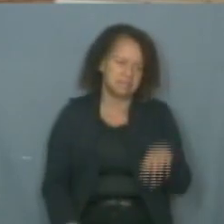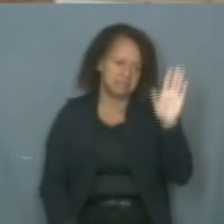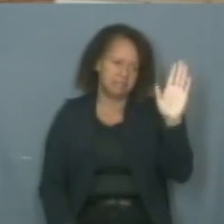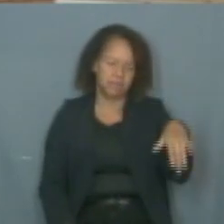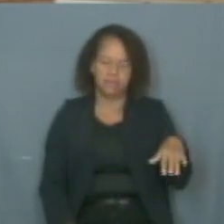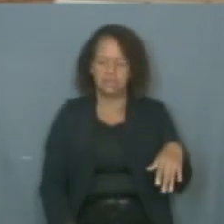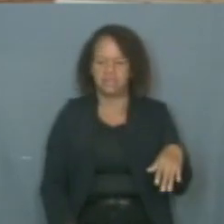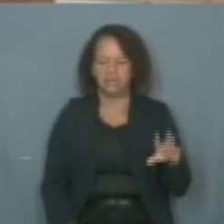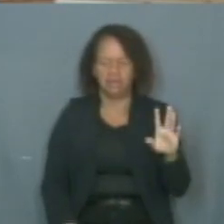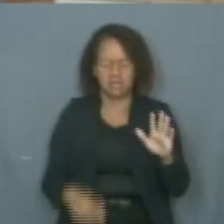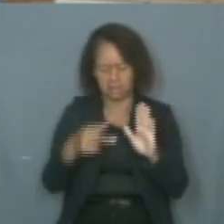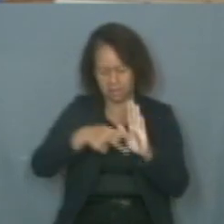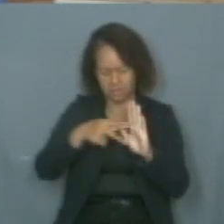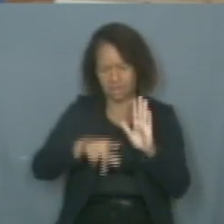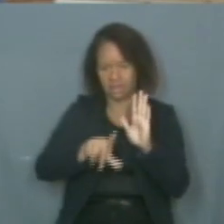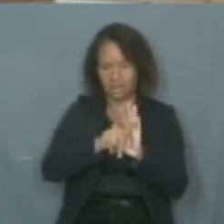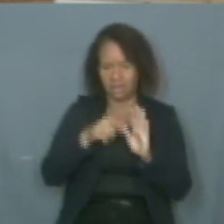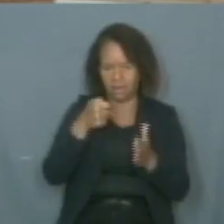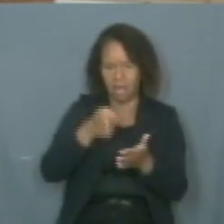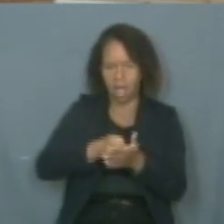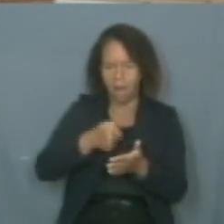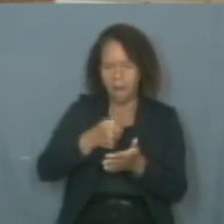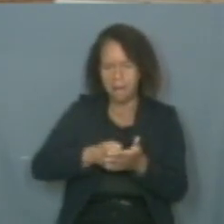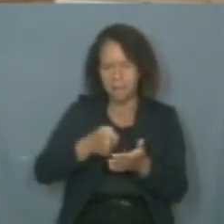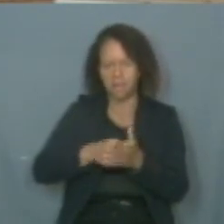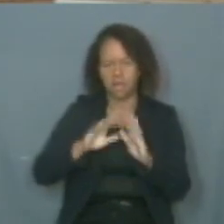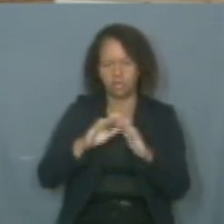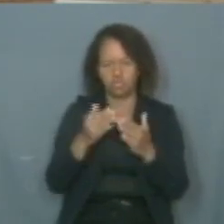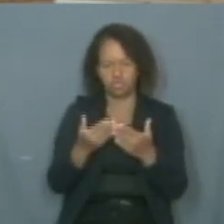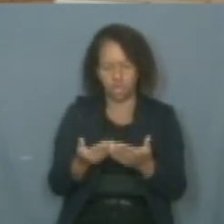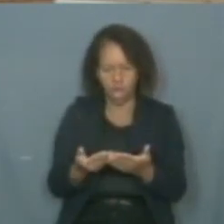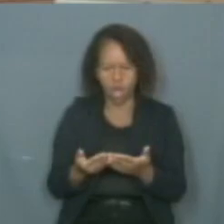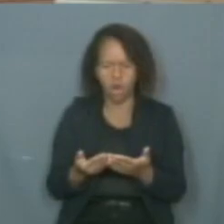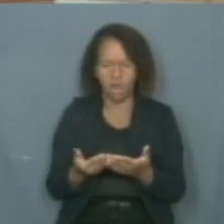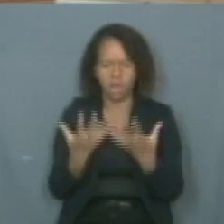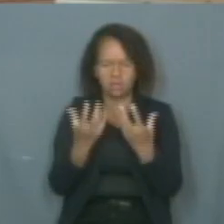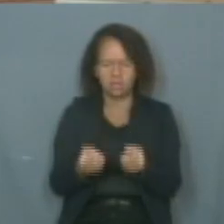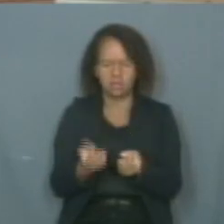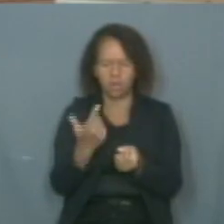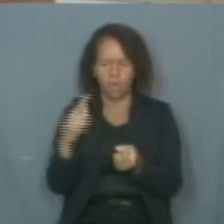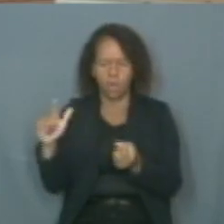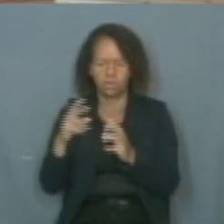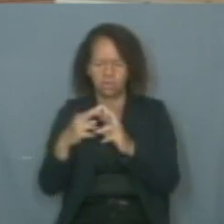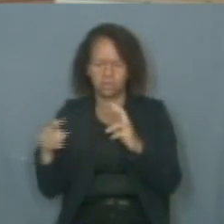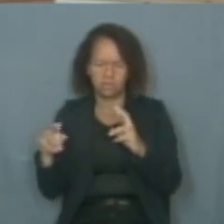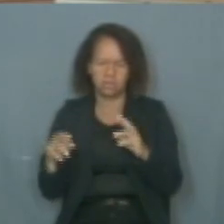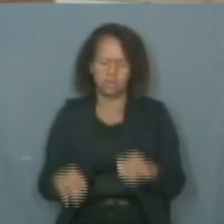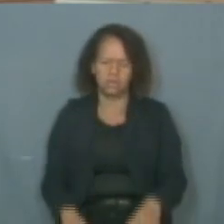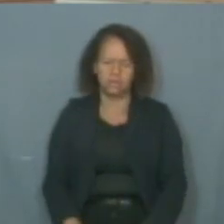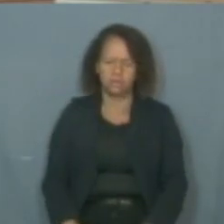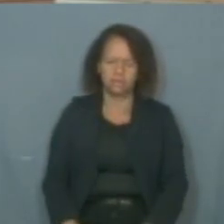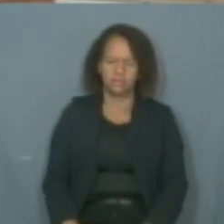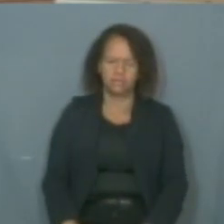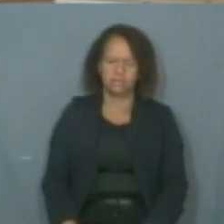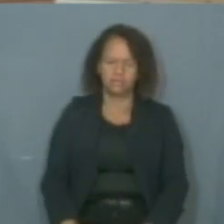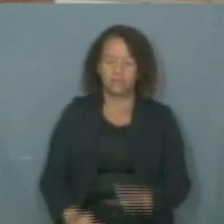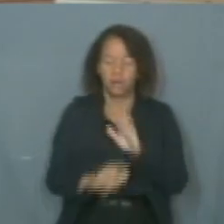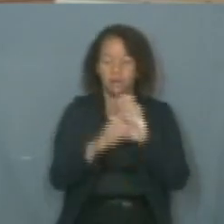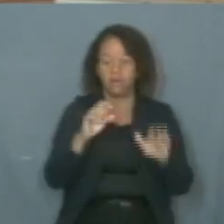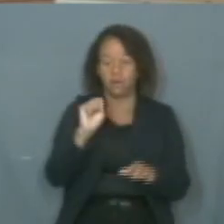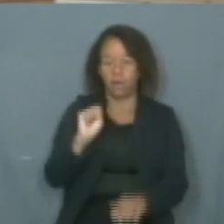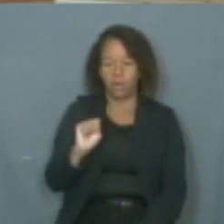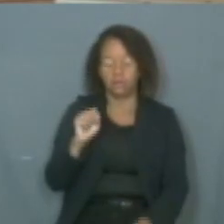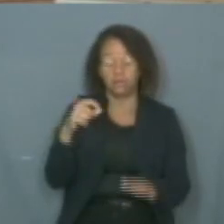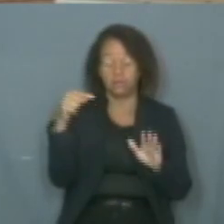Tiago, mas esse projeto de lei vai obrigar escolas confessionais a aceitarem outros. Mais uma vez, o artigo 8º